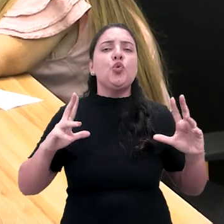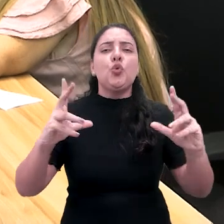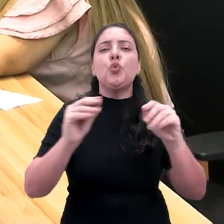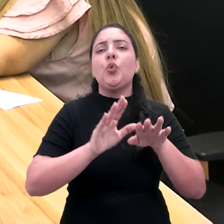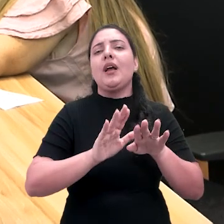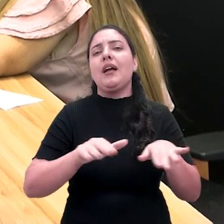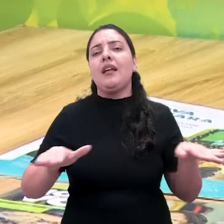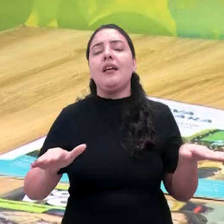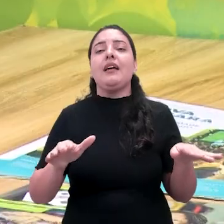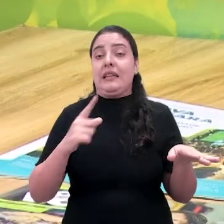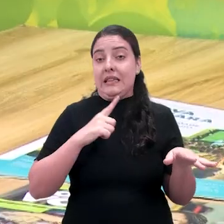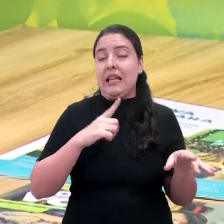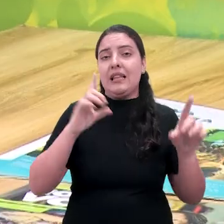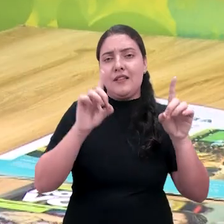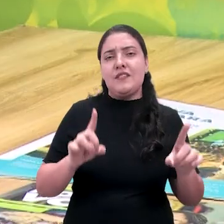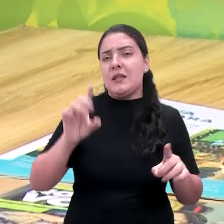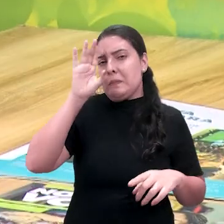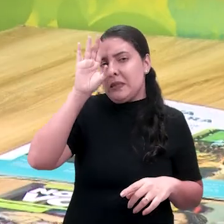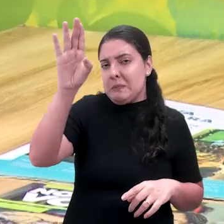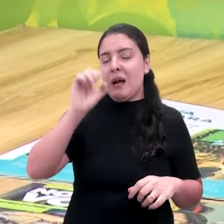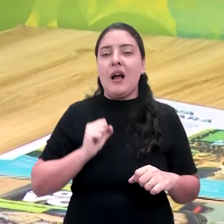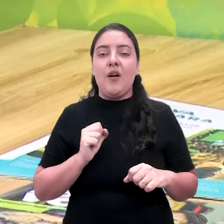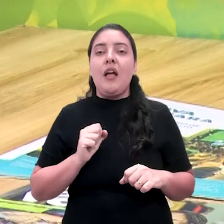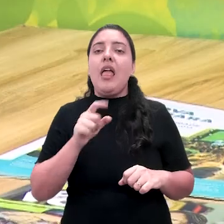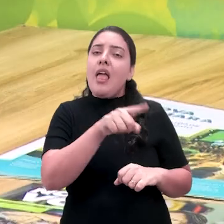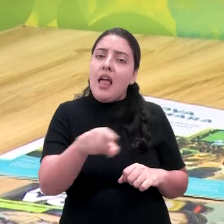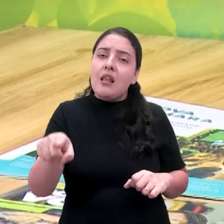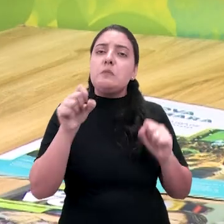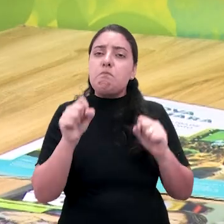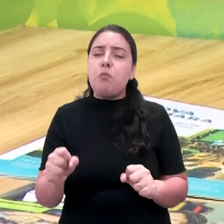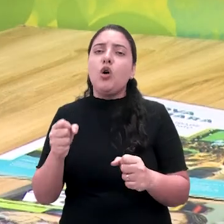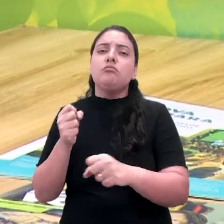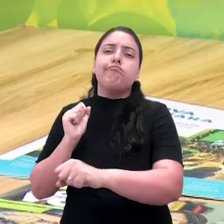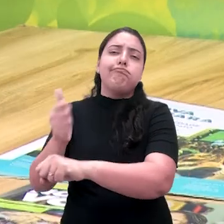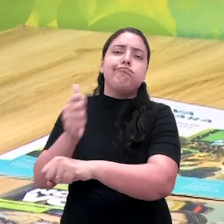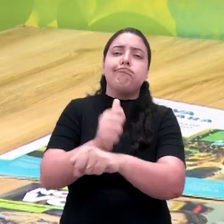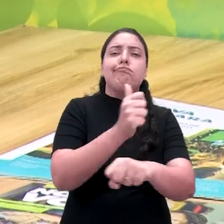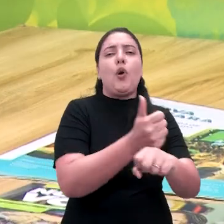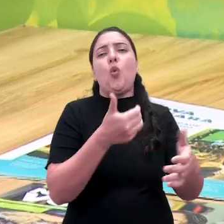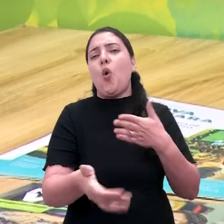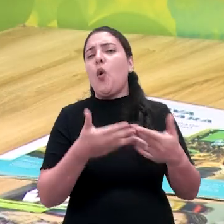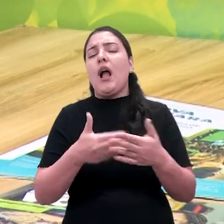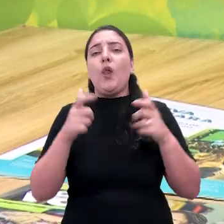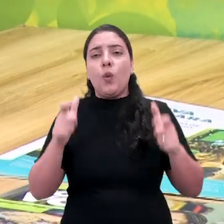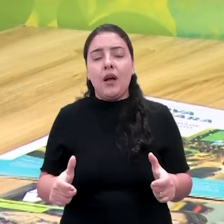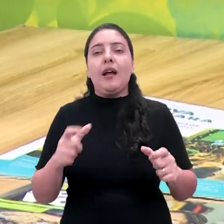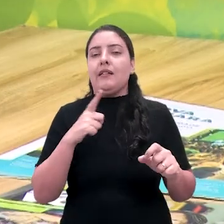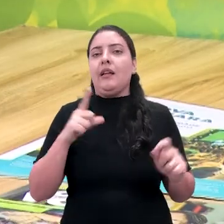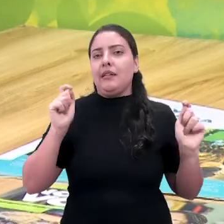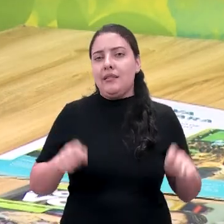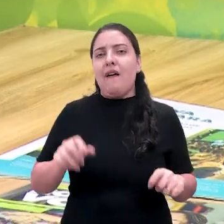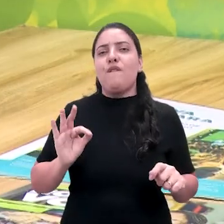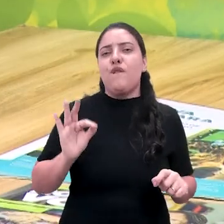crianças com deficiência, principalmente, de que elas podem estar ocupando o lugar que elas quiserem, sabe? De que existe sim um